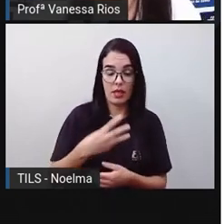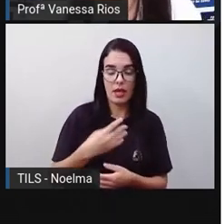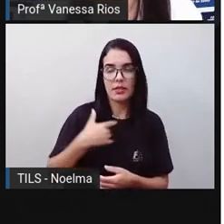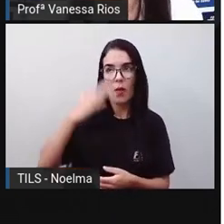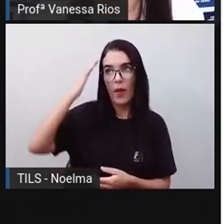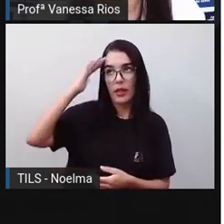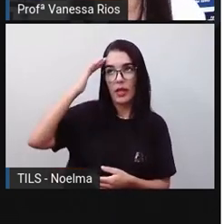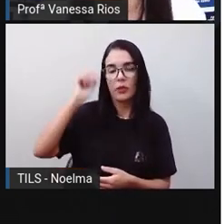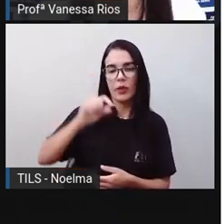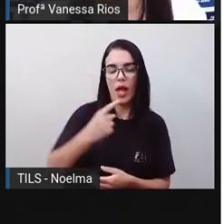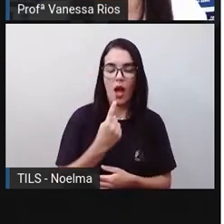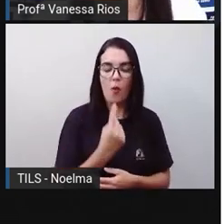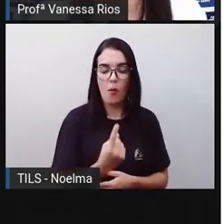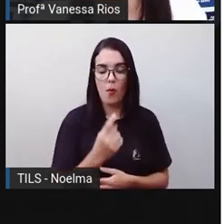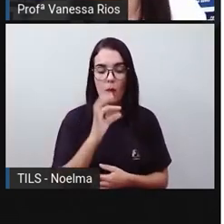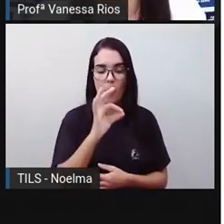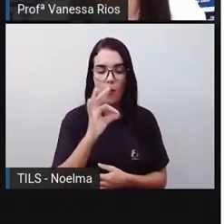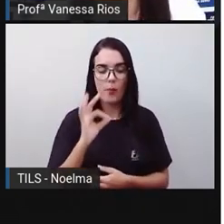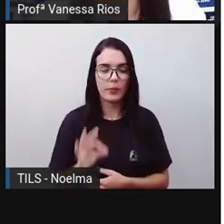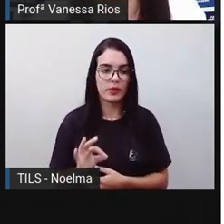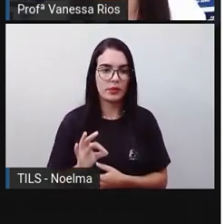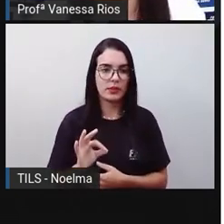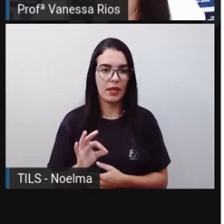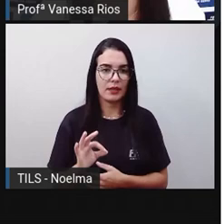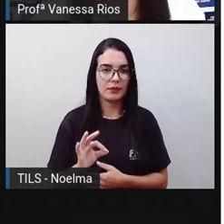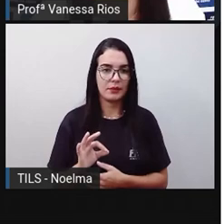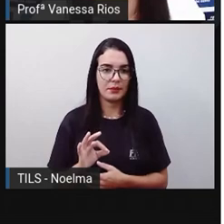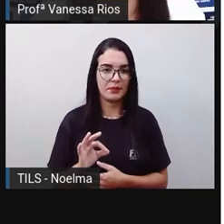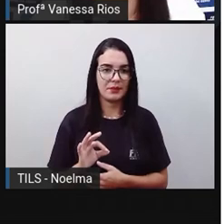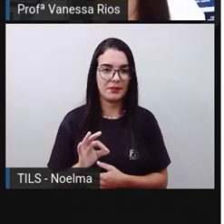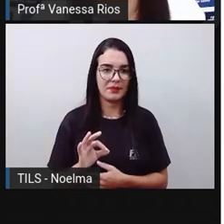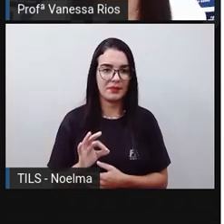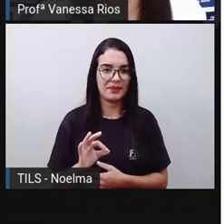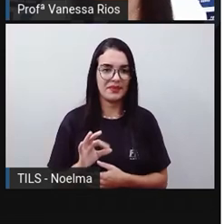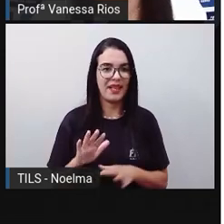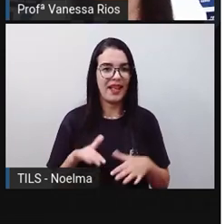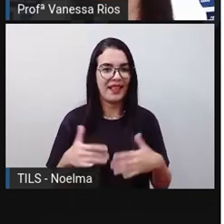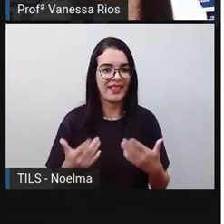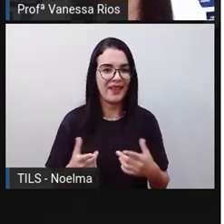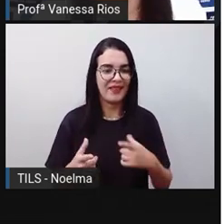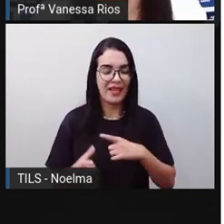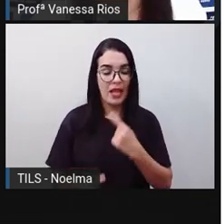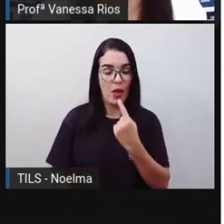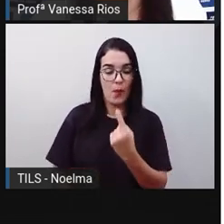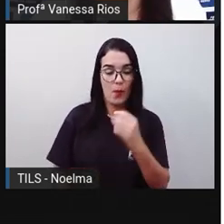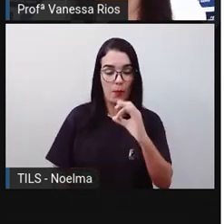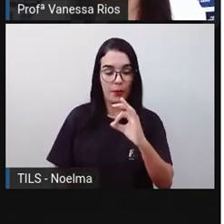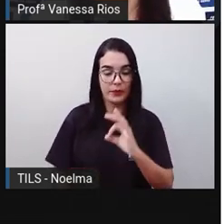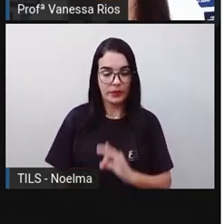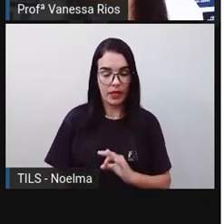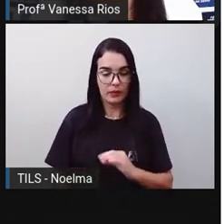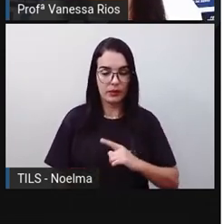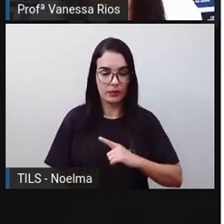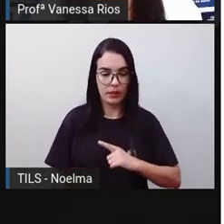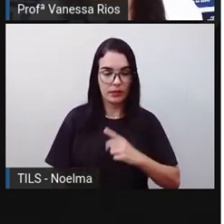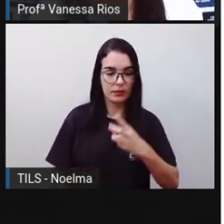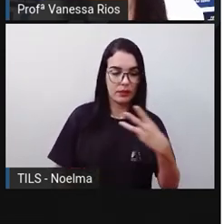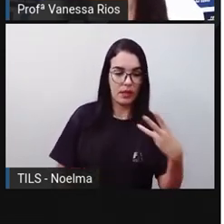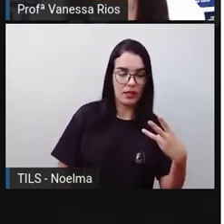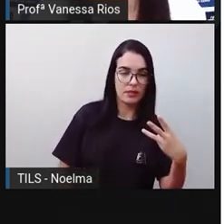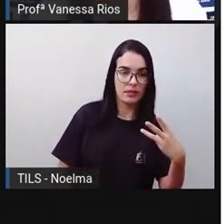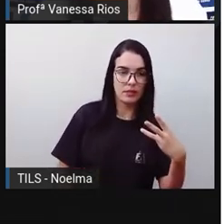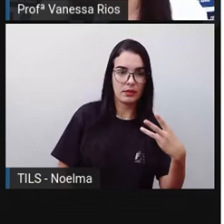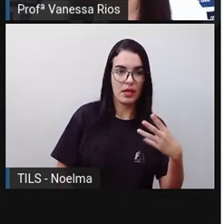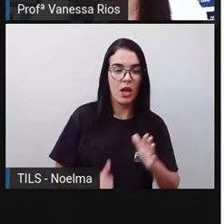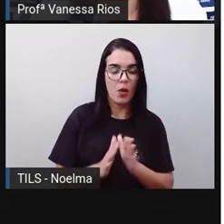entendo que 3 corresponde a cada 1%. Então, cada 1% corresponde a 3.